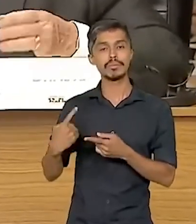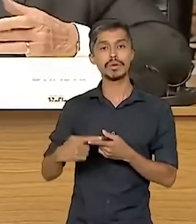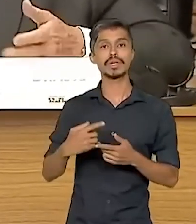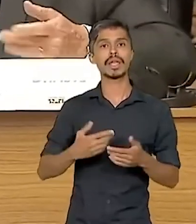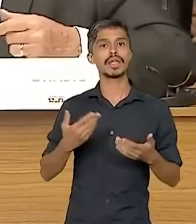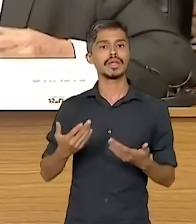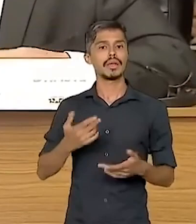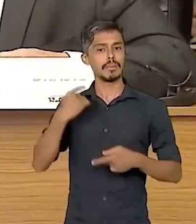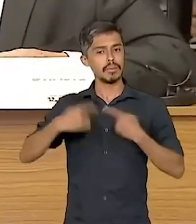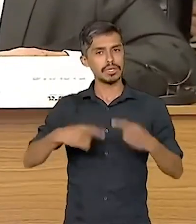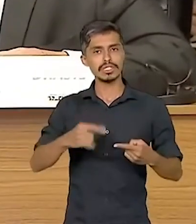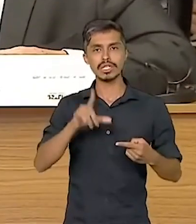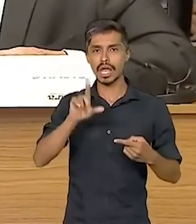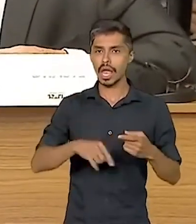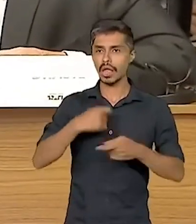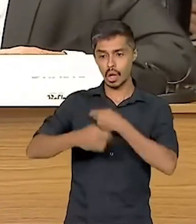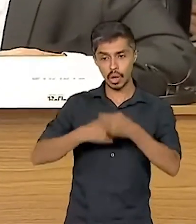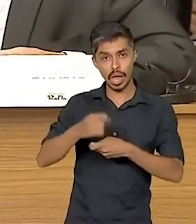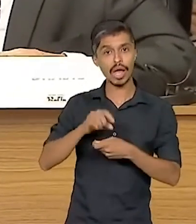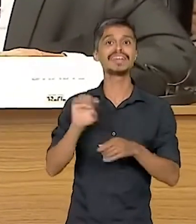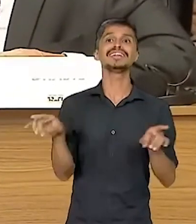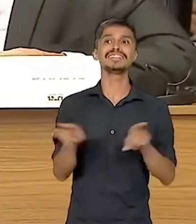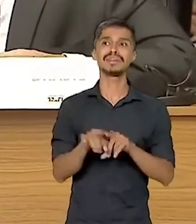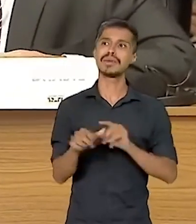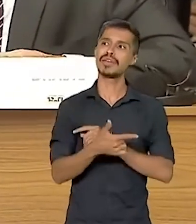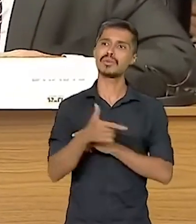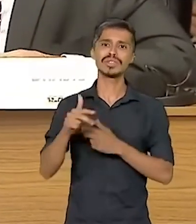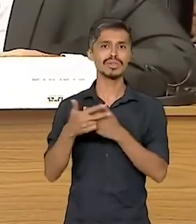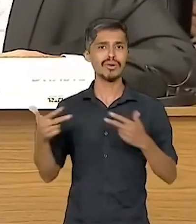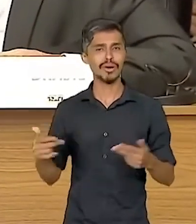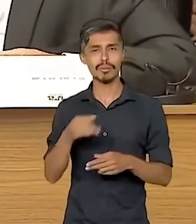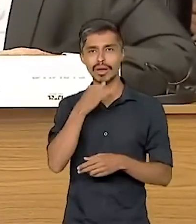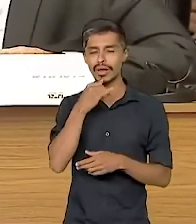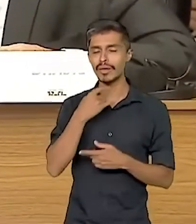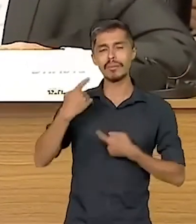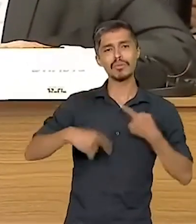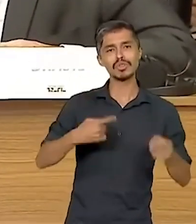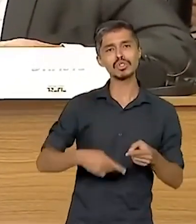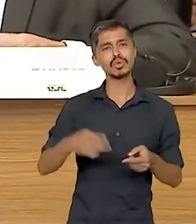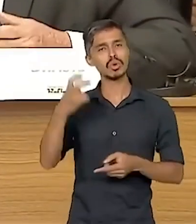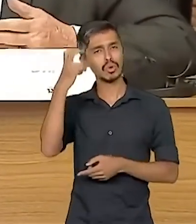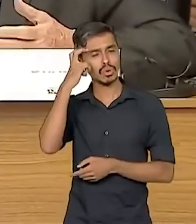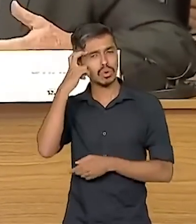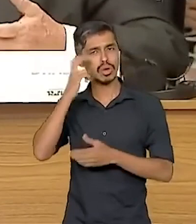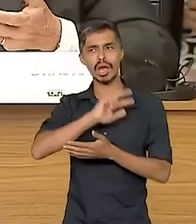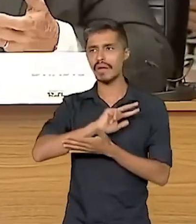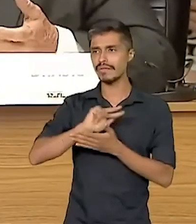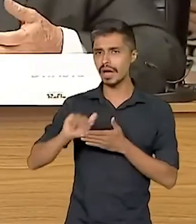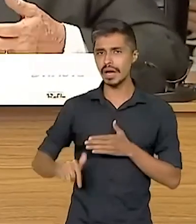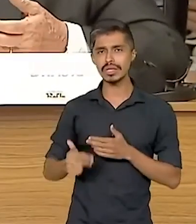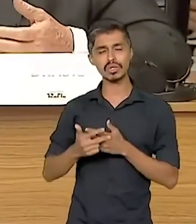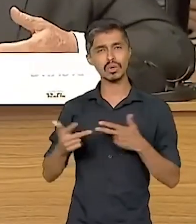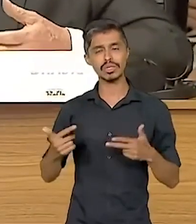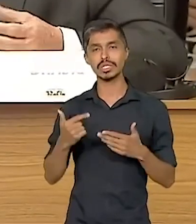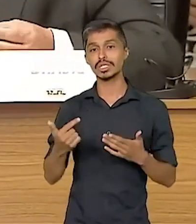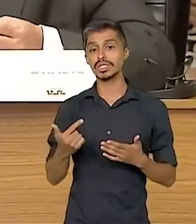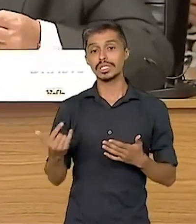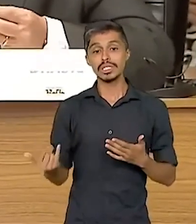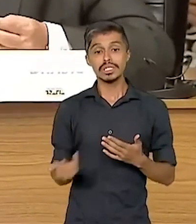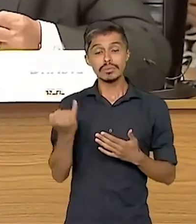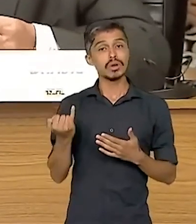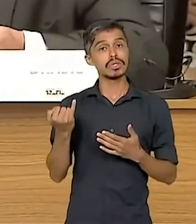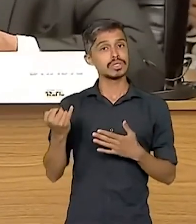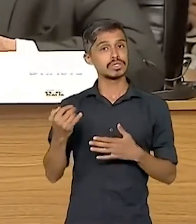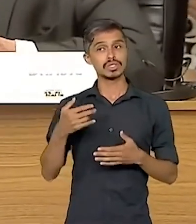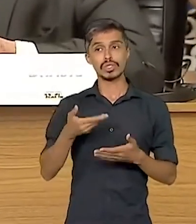ela não é apenas comercial. Ela é comercial, ela é política, ela é cultural. Tem muitas coisas que faz com que a